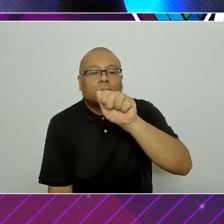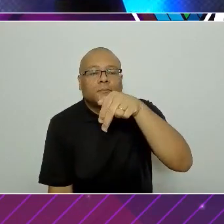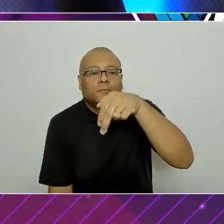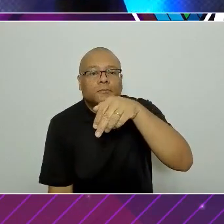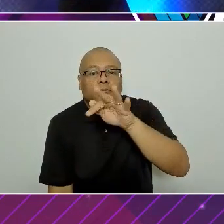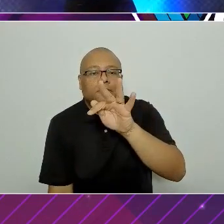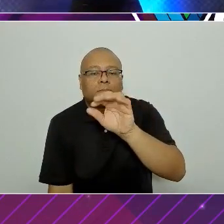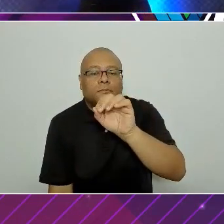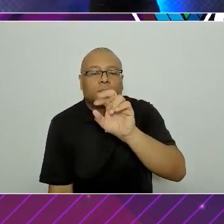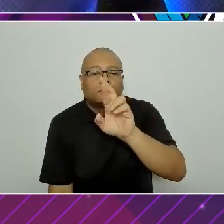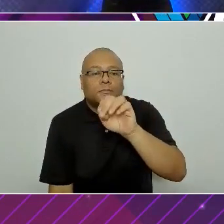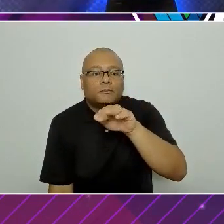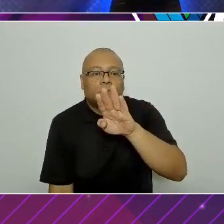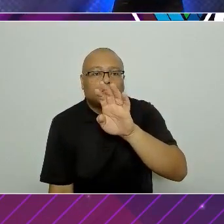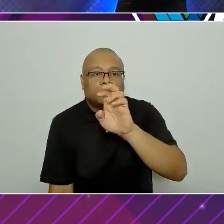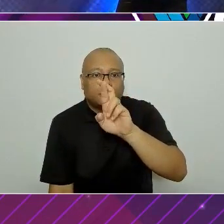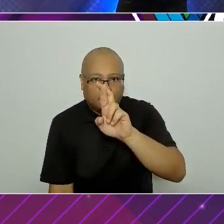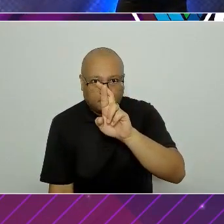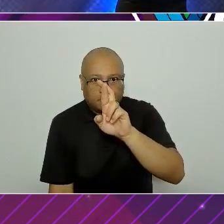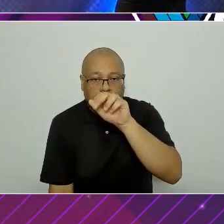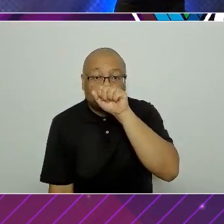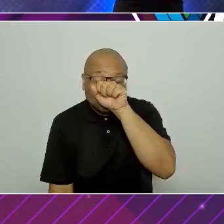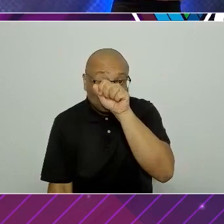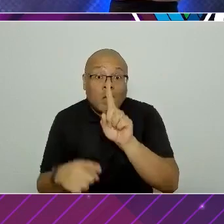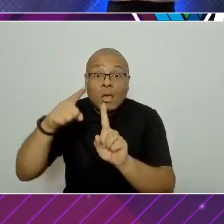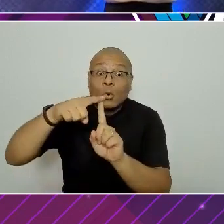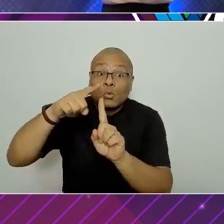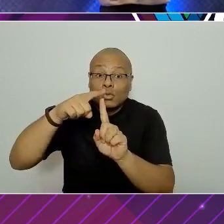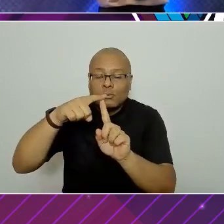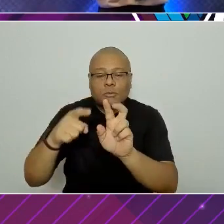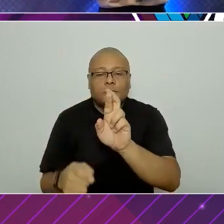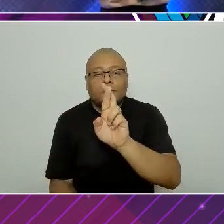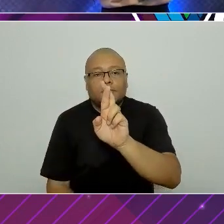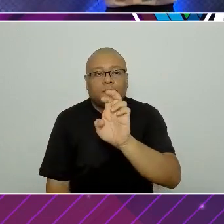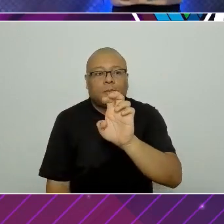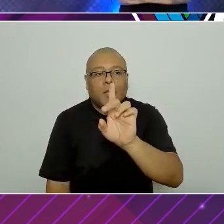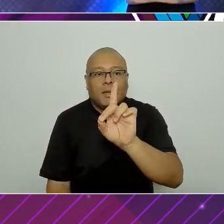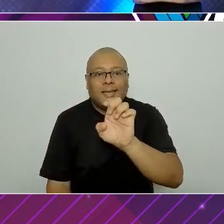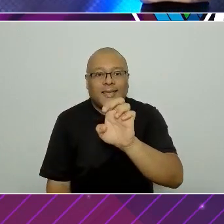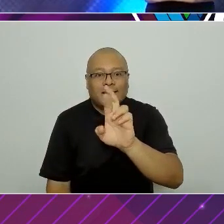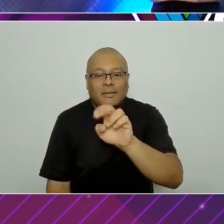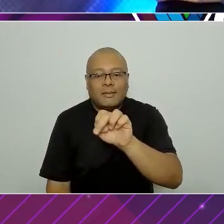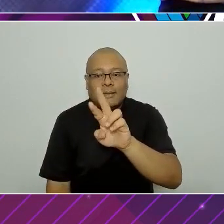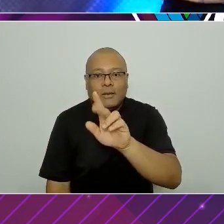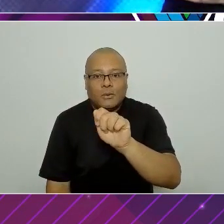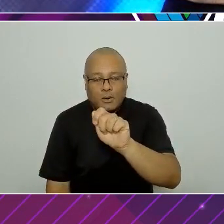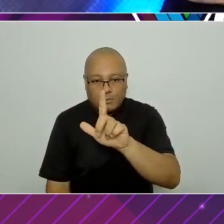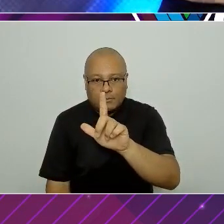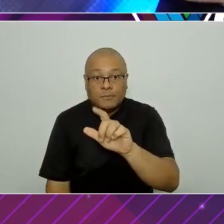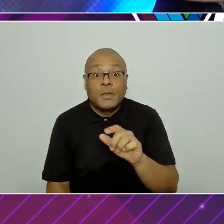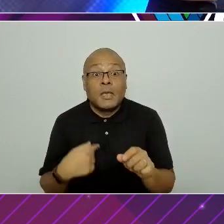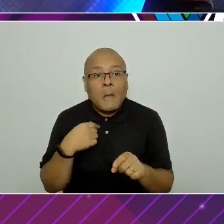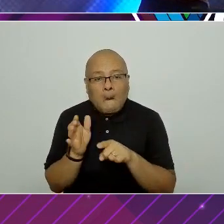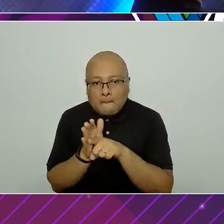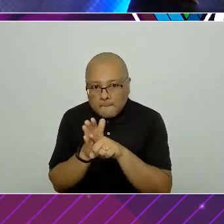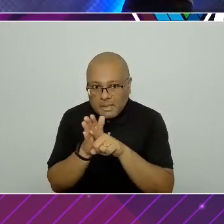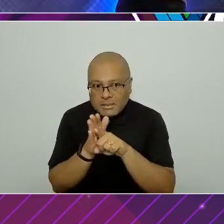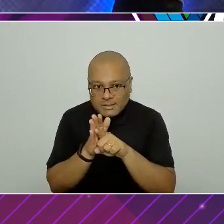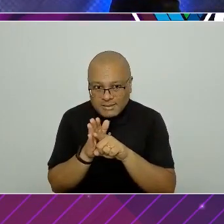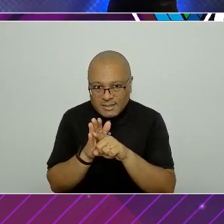de rede neural. E aí, pelo que eu fiz de um levantamento, eles têm, no desenvolvimento desse